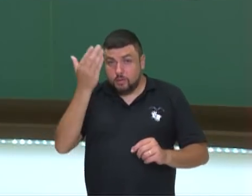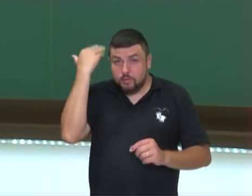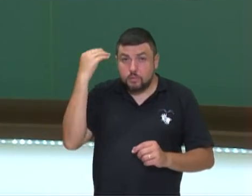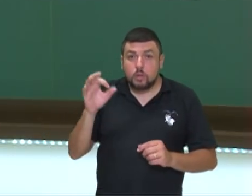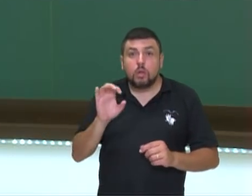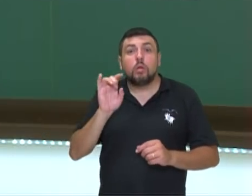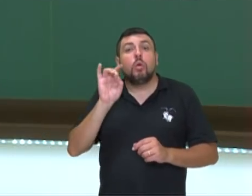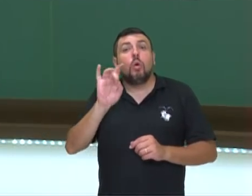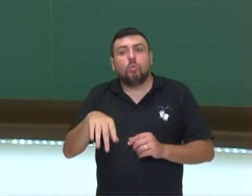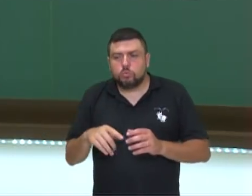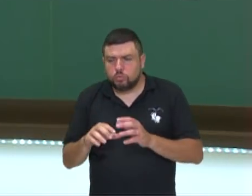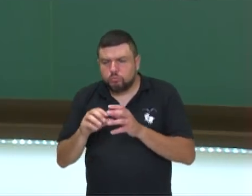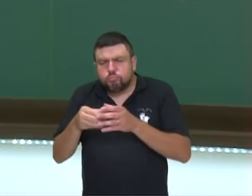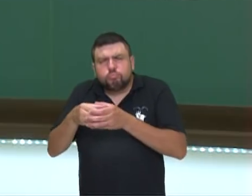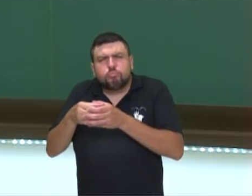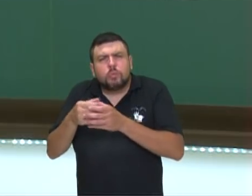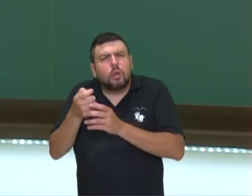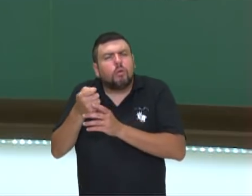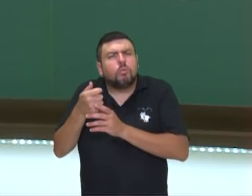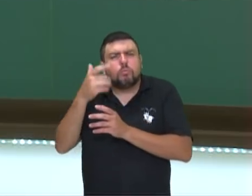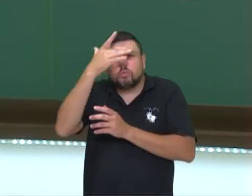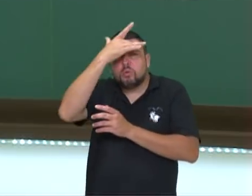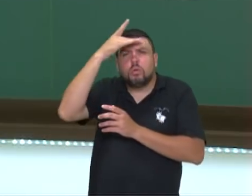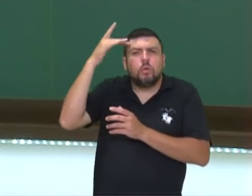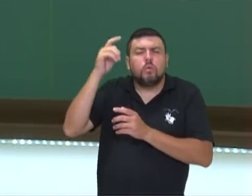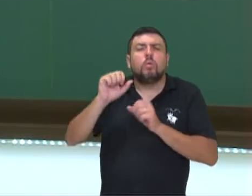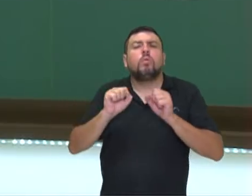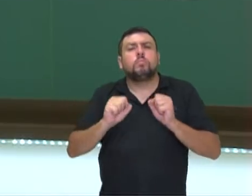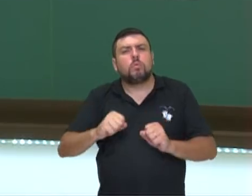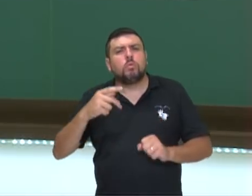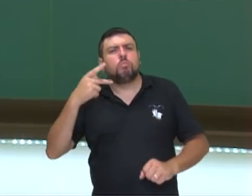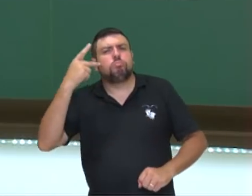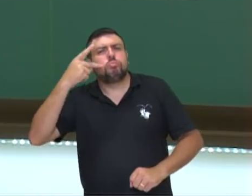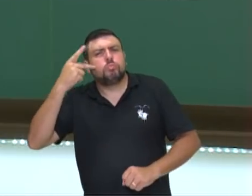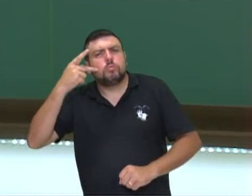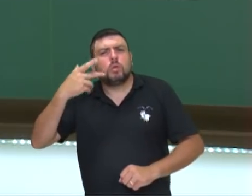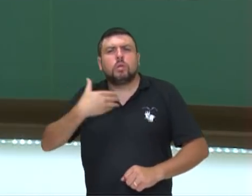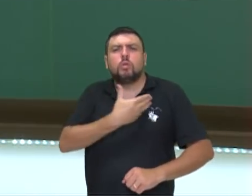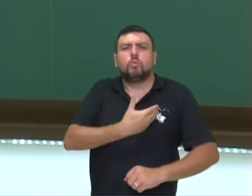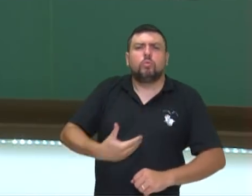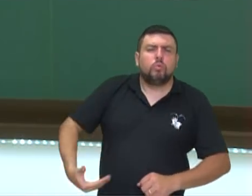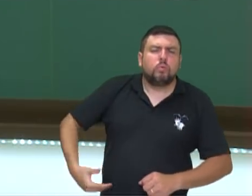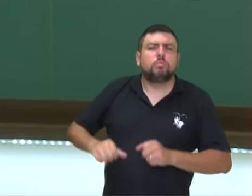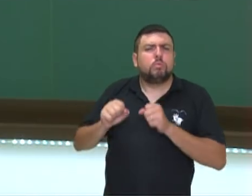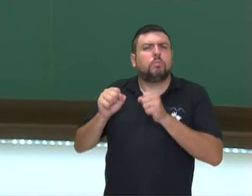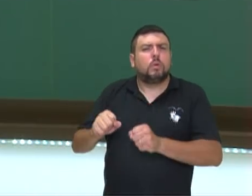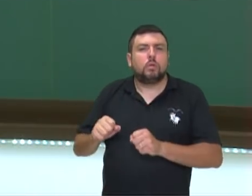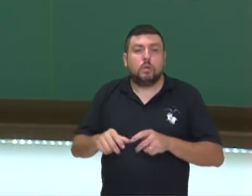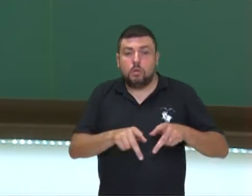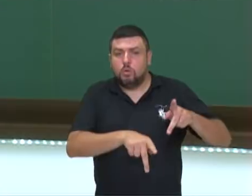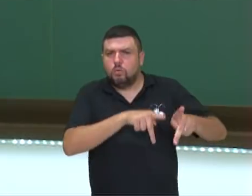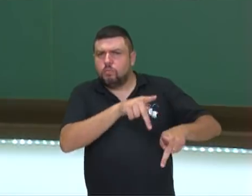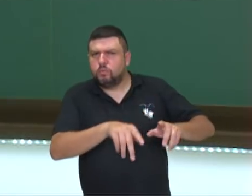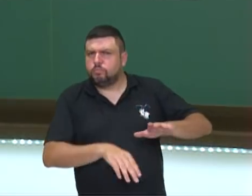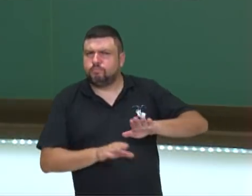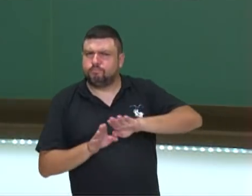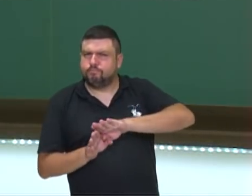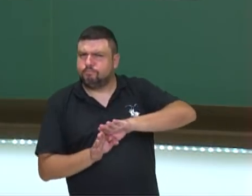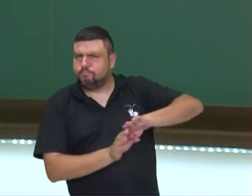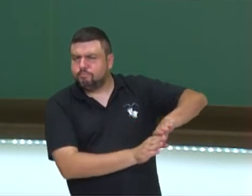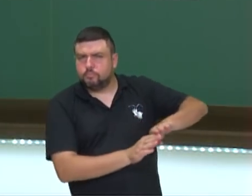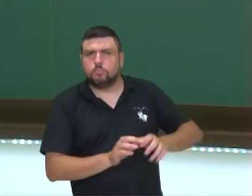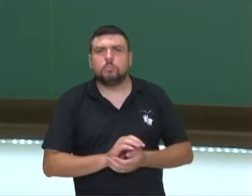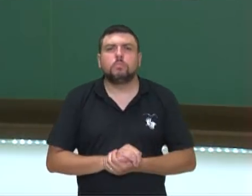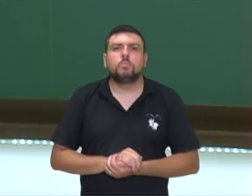poucos indivíduos participavam das decisões do governo, sem participação popular. A